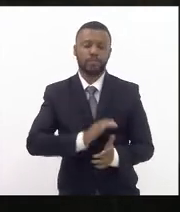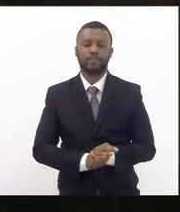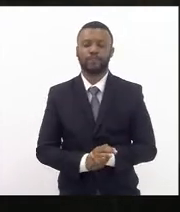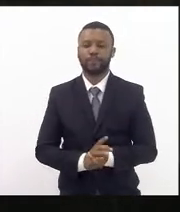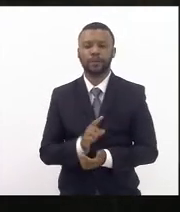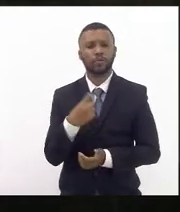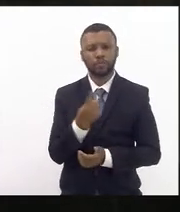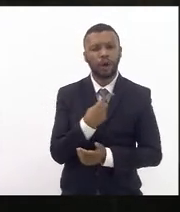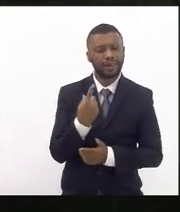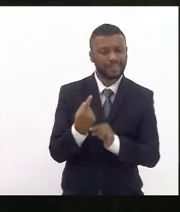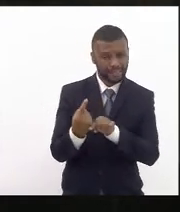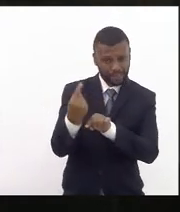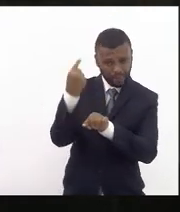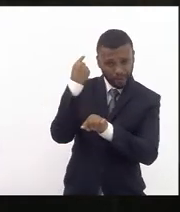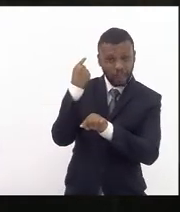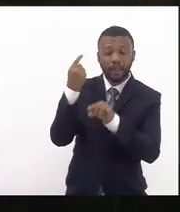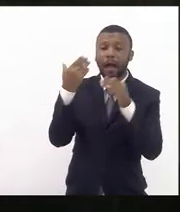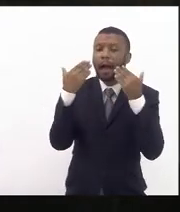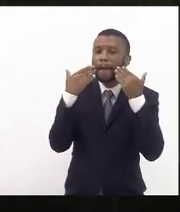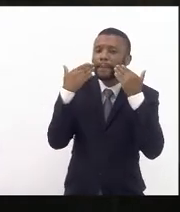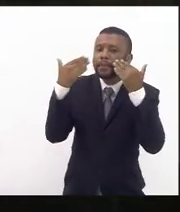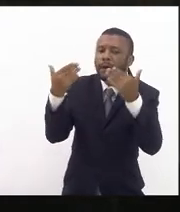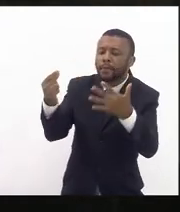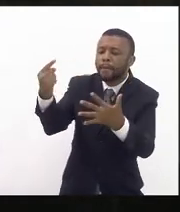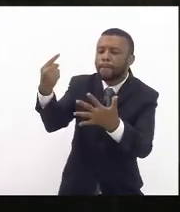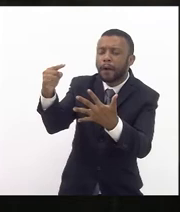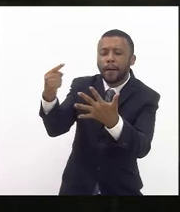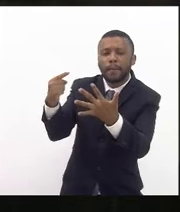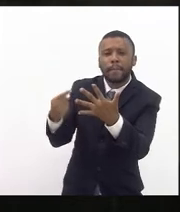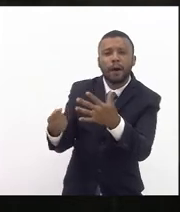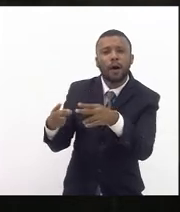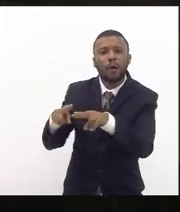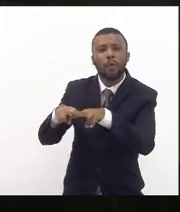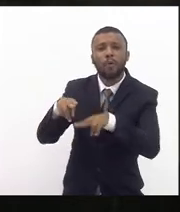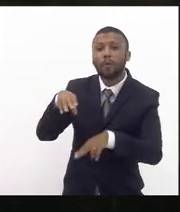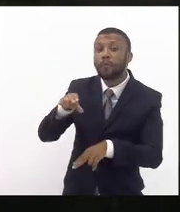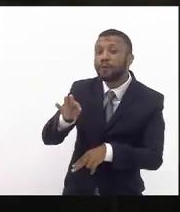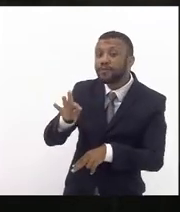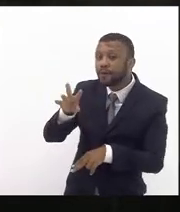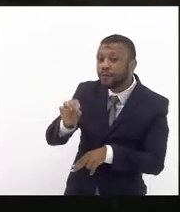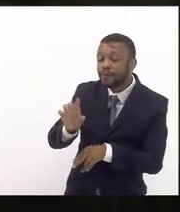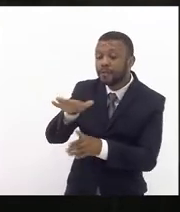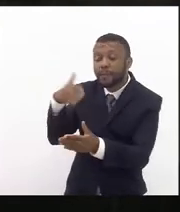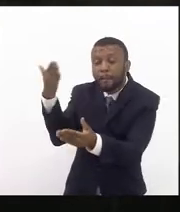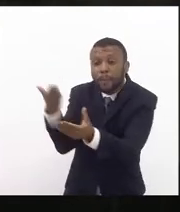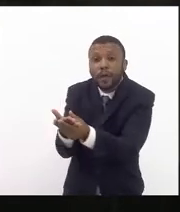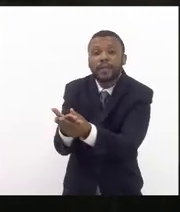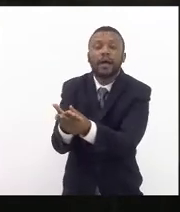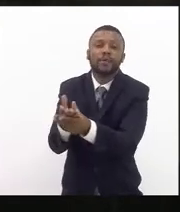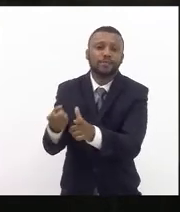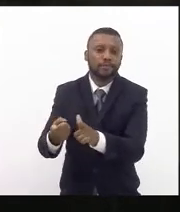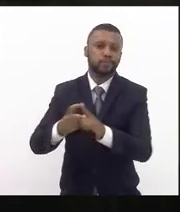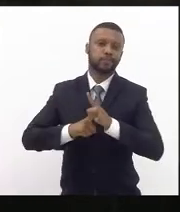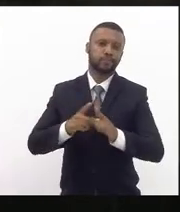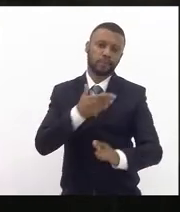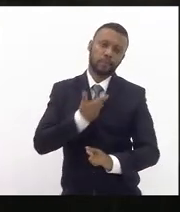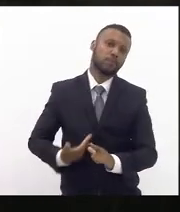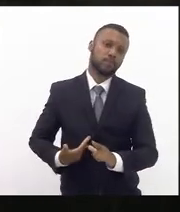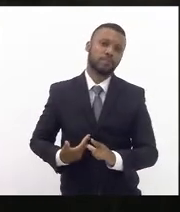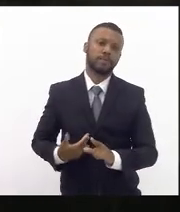inclusive, naquela época, os motivos desse processo de dívida pública que, na verdade,